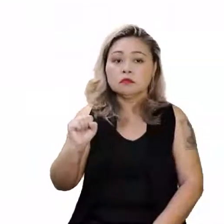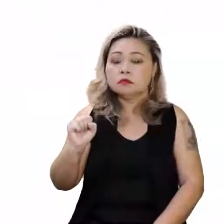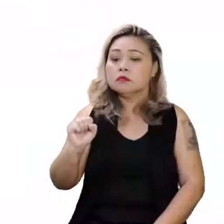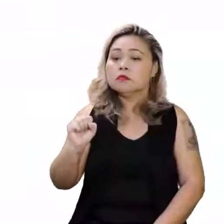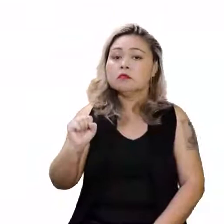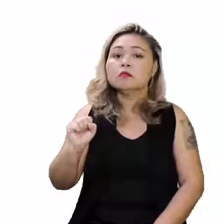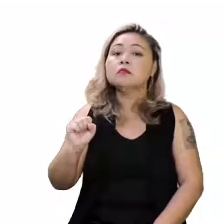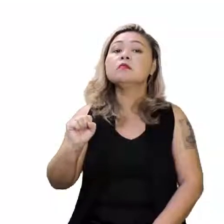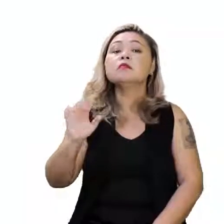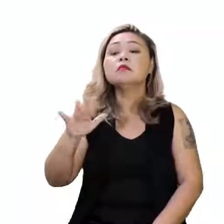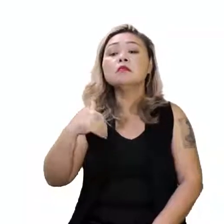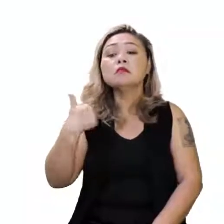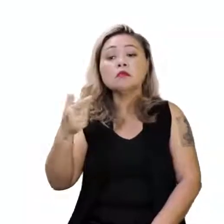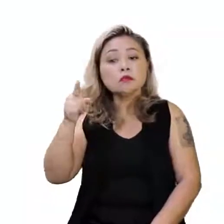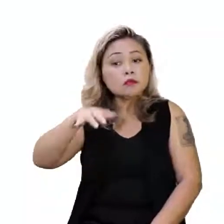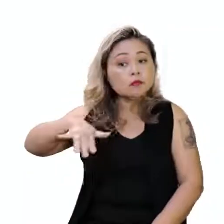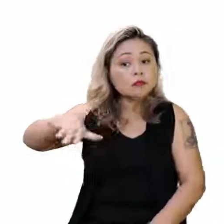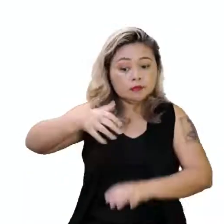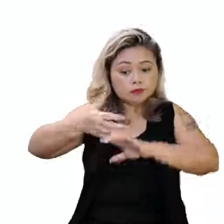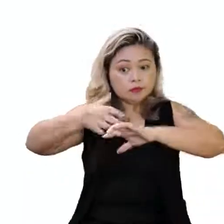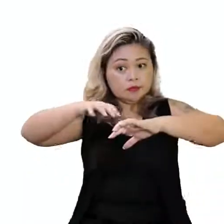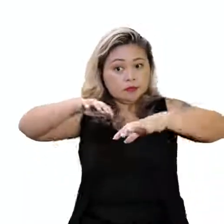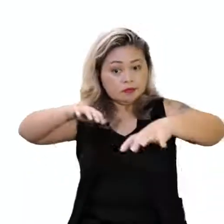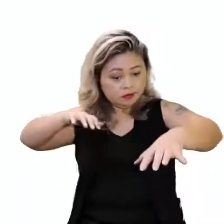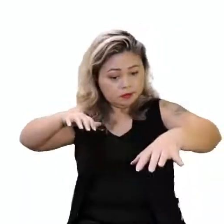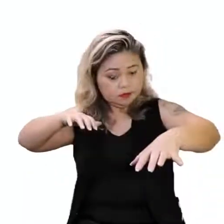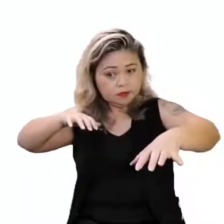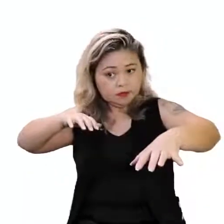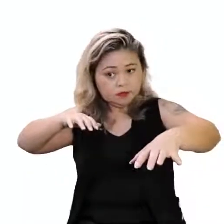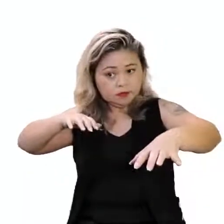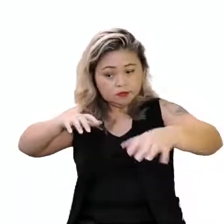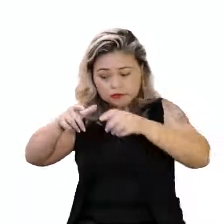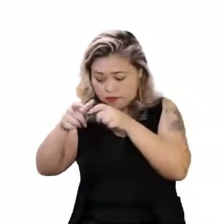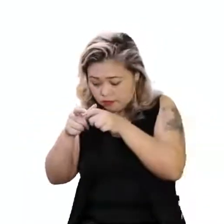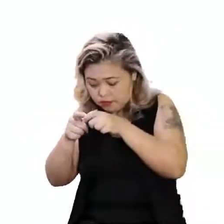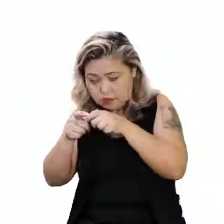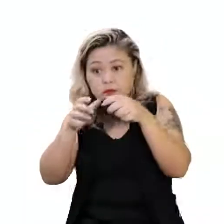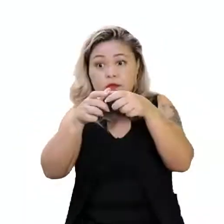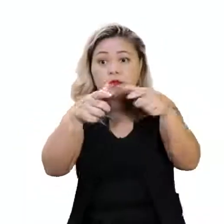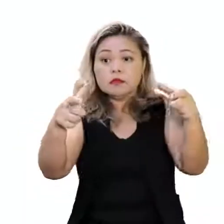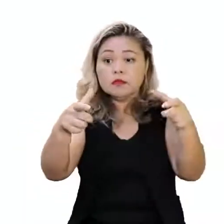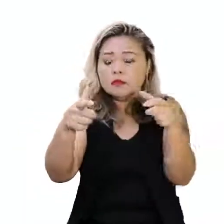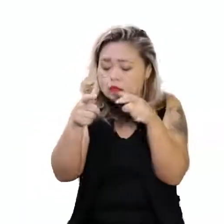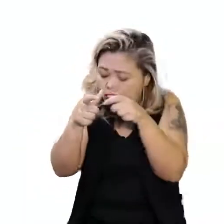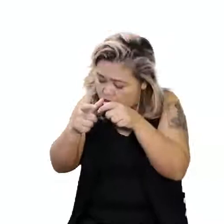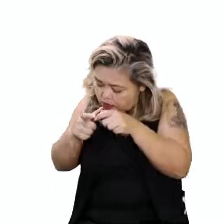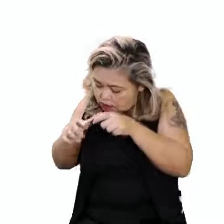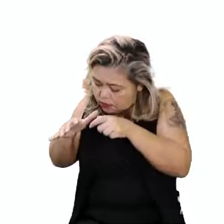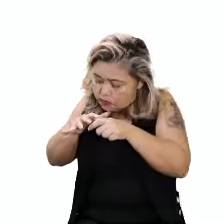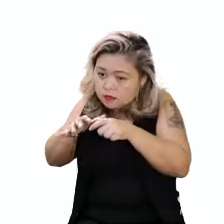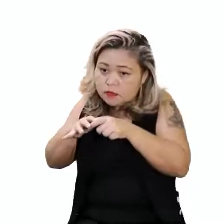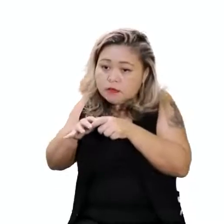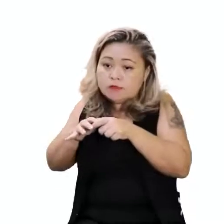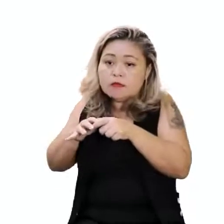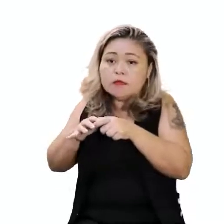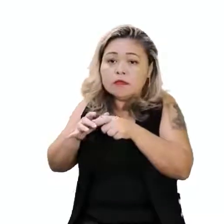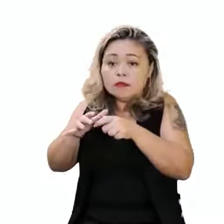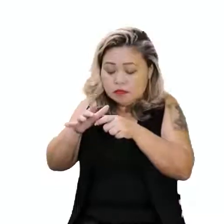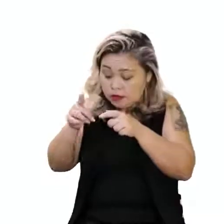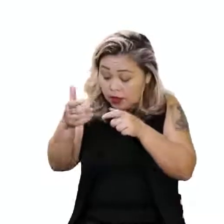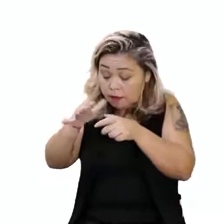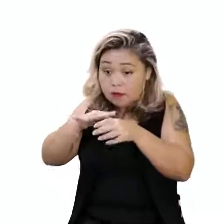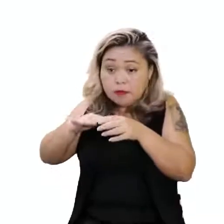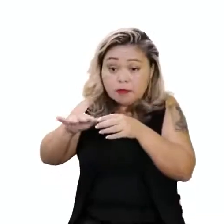a situação de, nessa separação, você ter populações muito pequenininhas. Como a população ela vai